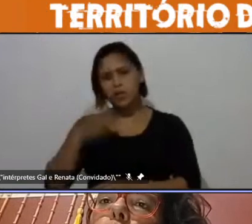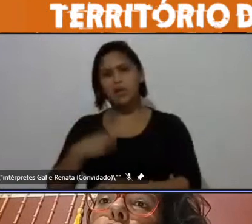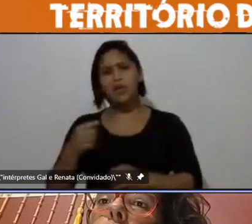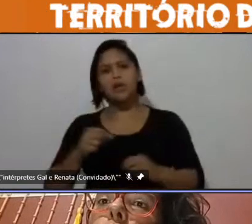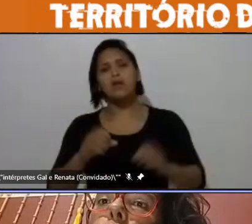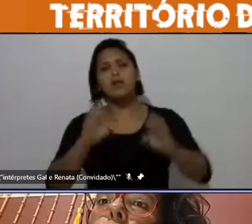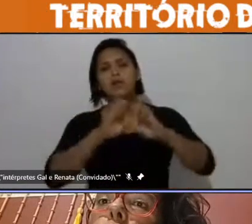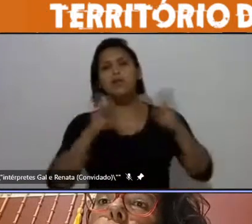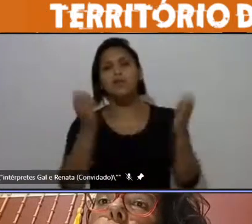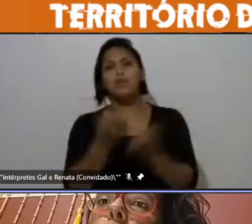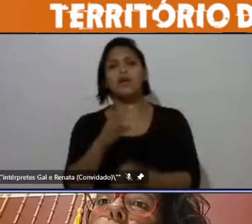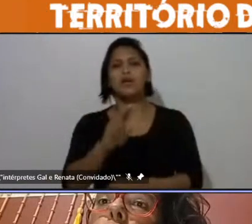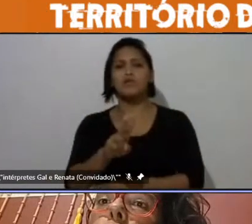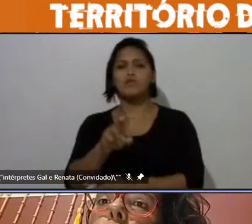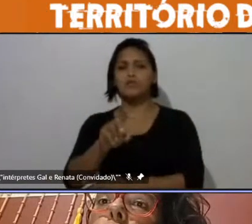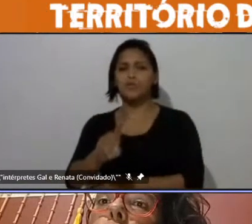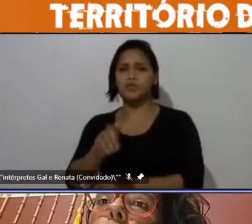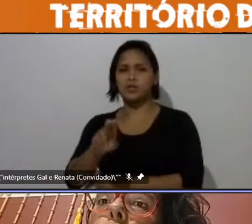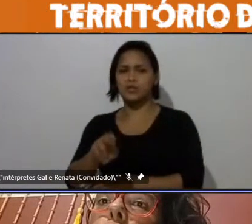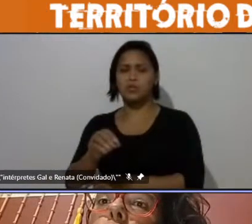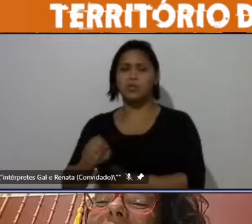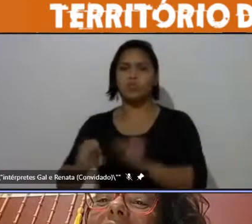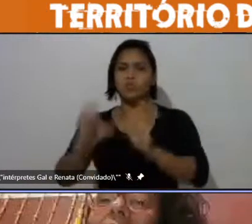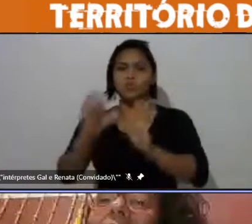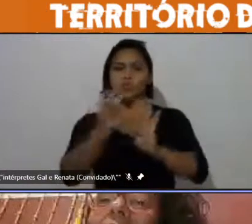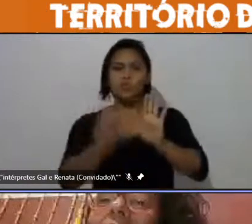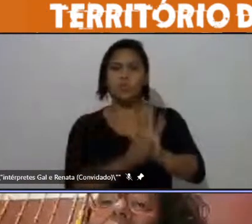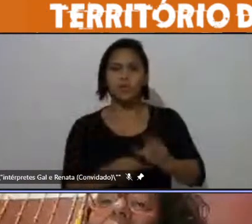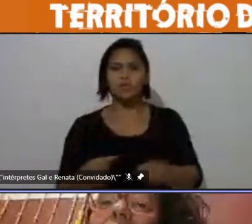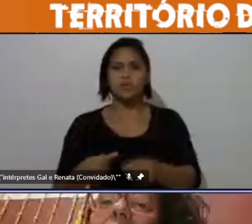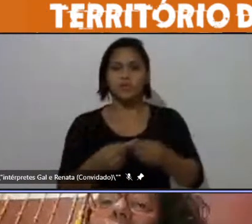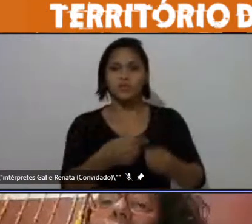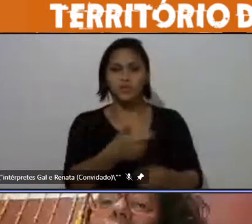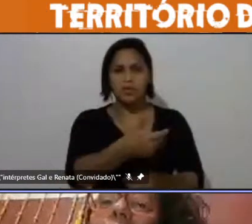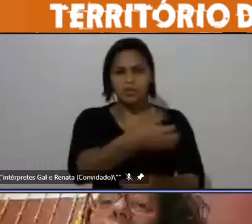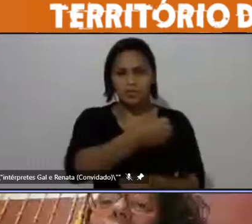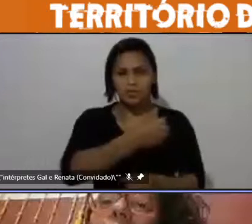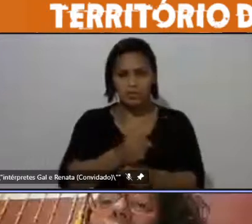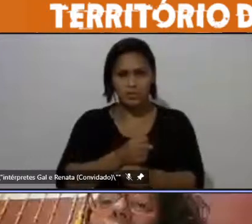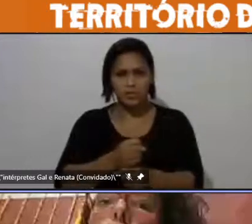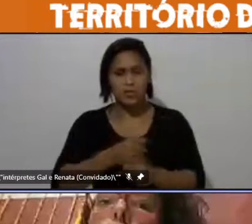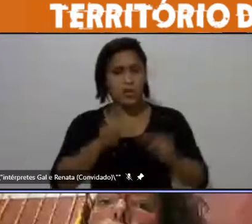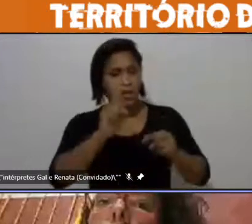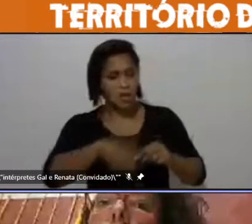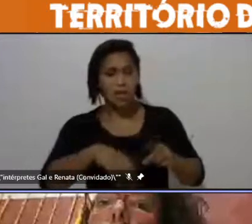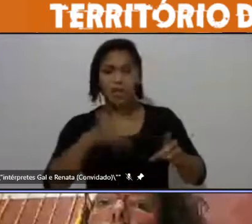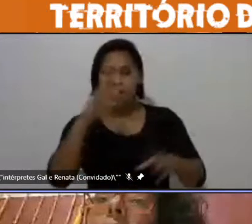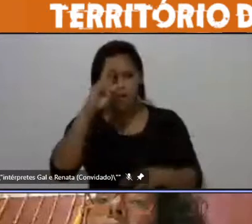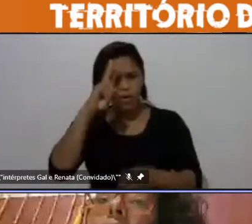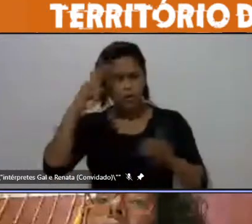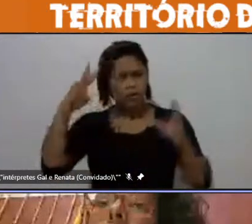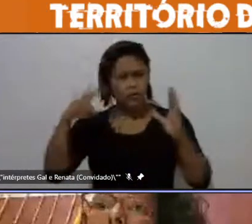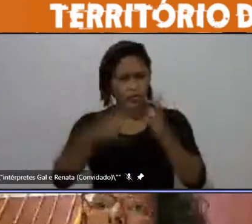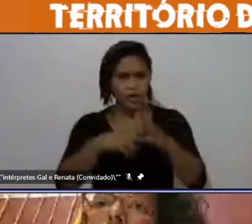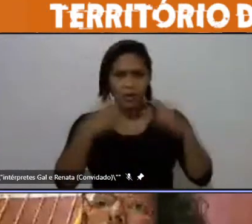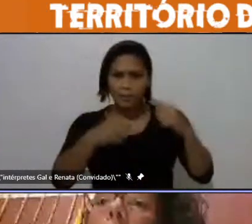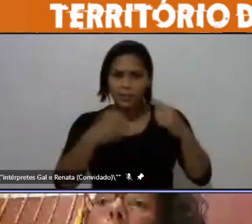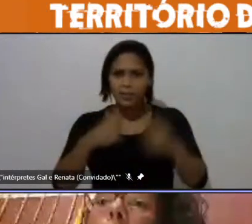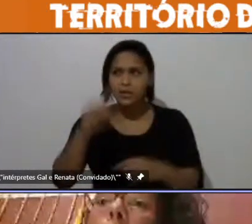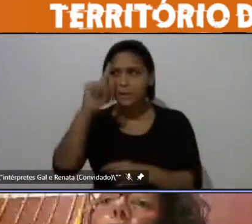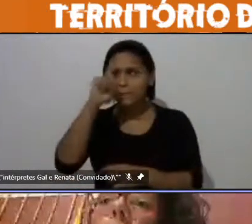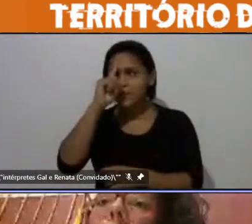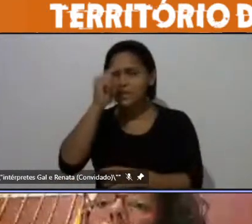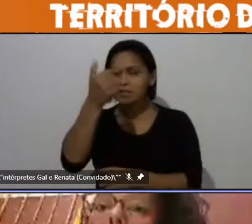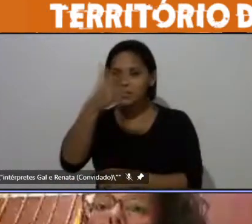da Defensoria, do IBDU, o Estatuto da Cidade, depois dos seus 20 anos. E é um consenso que a gente precisa